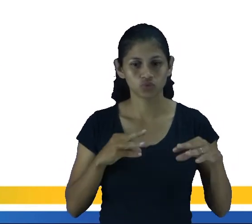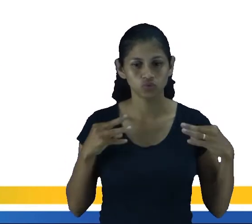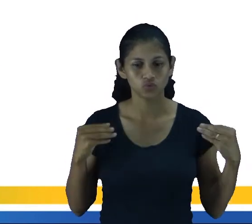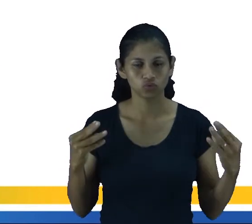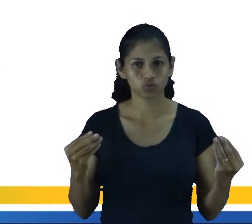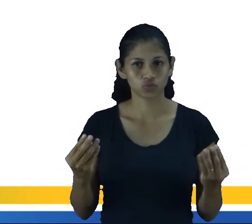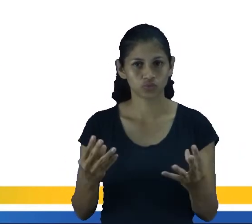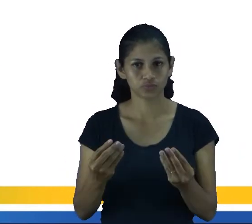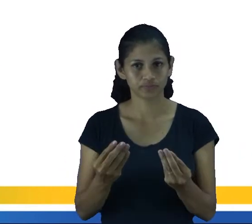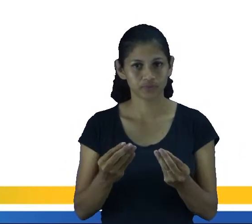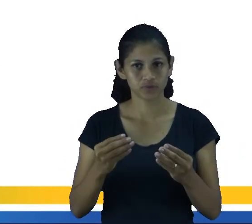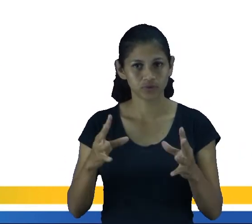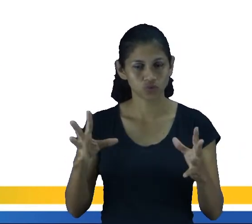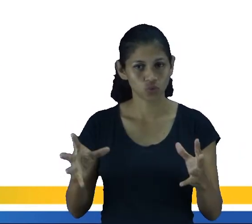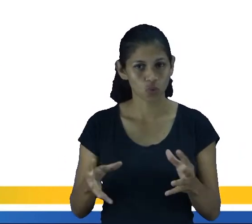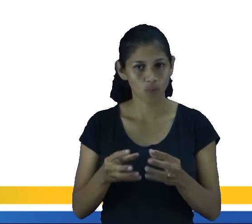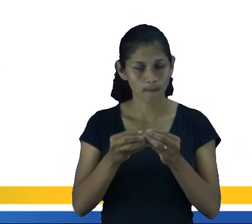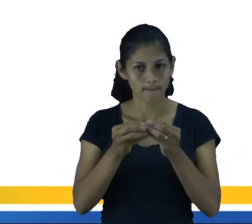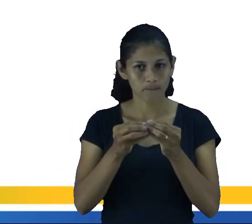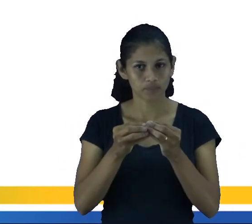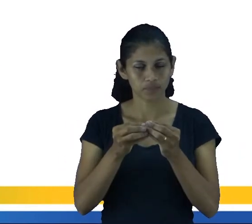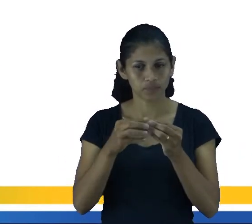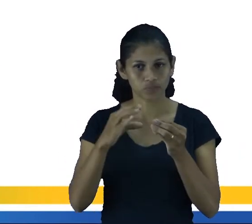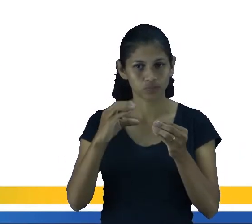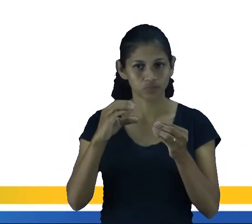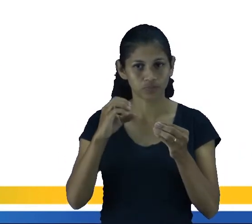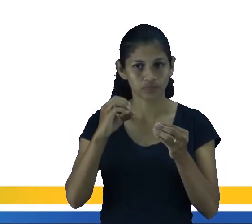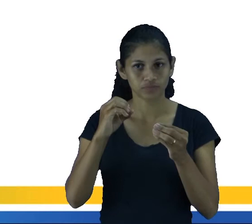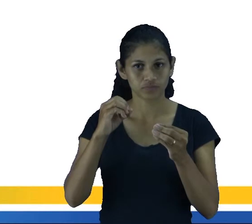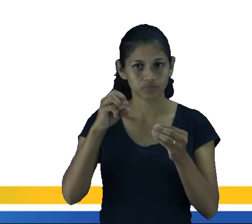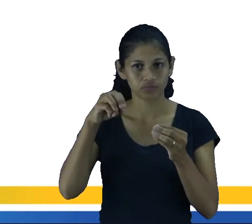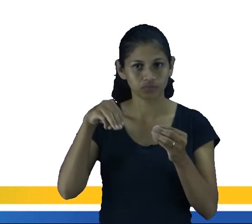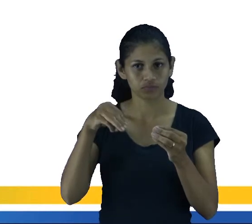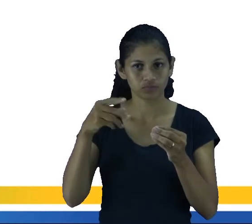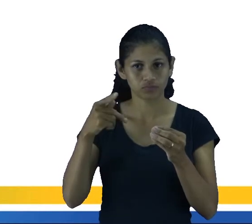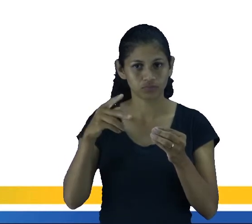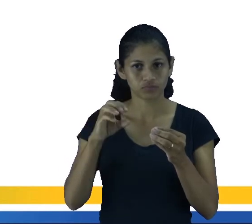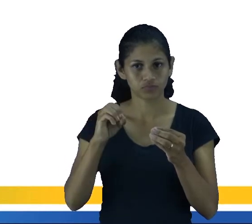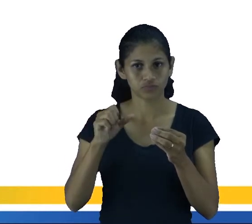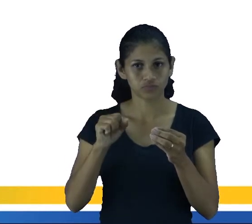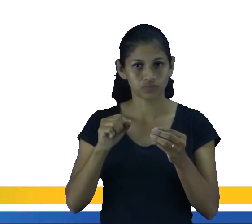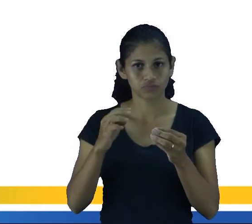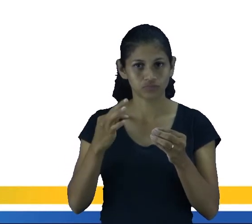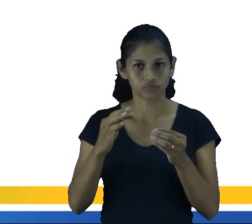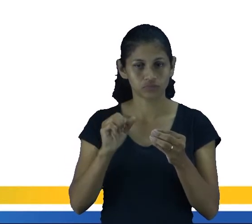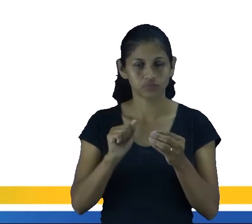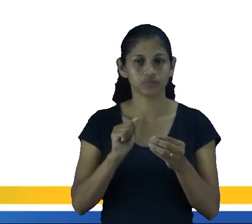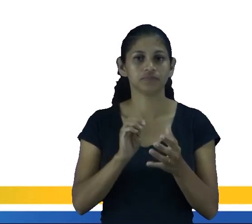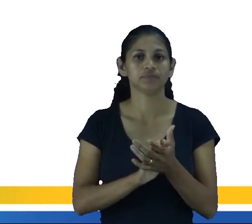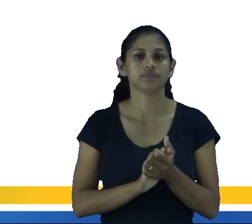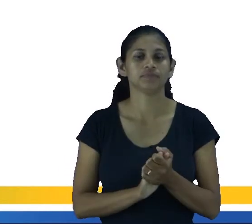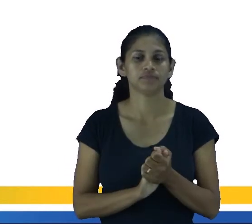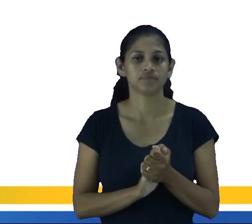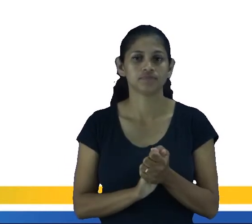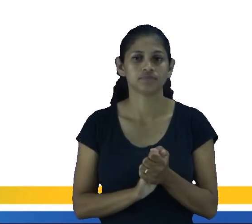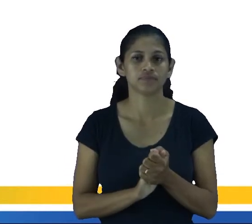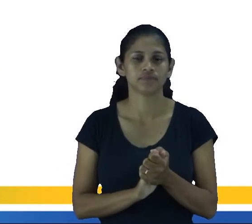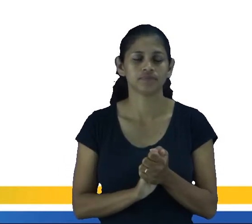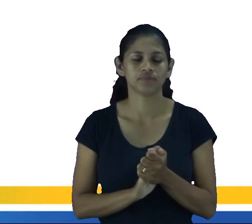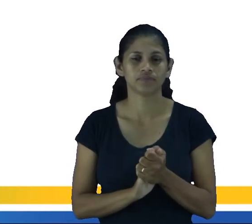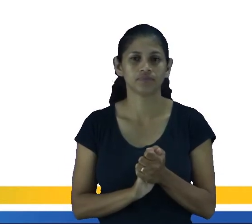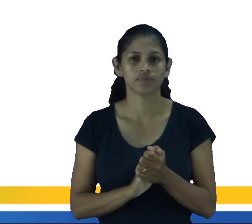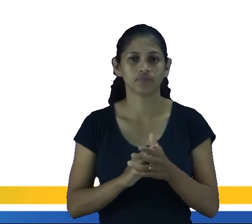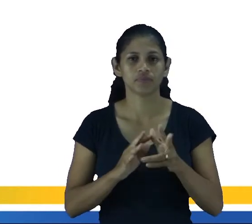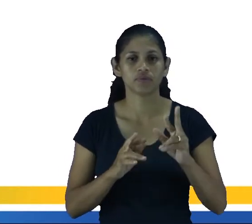substâncias compostas, que vai o quê? Que vai trocar de posição entre si, resultando na formação dos produtos. Então, aqui